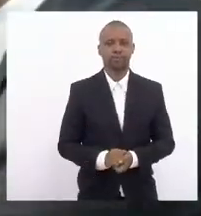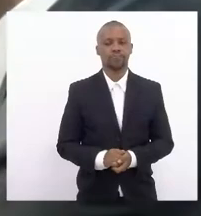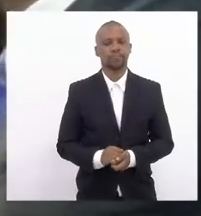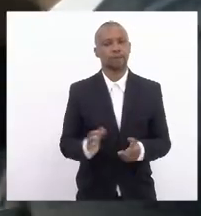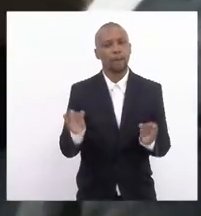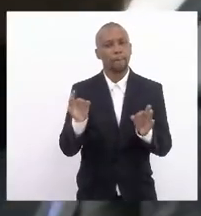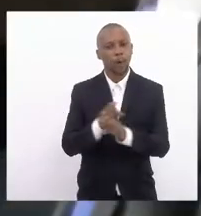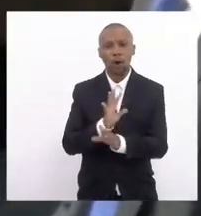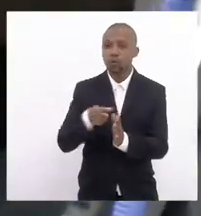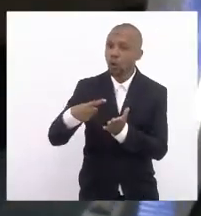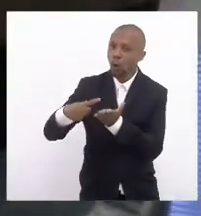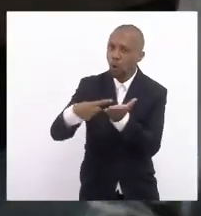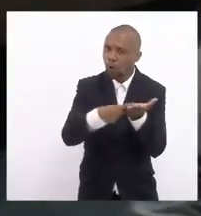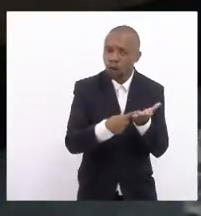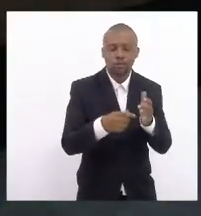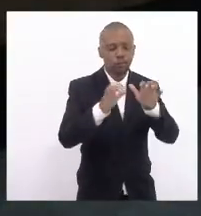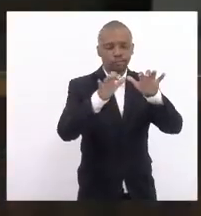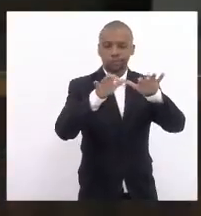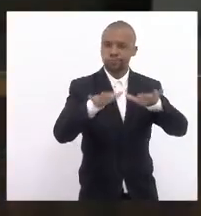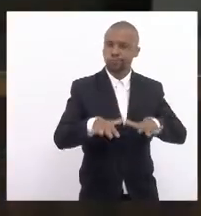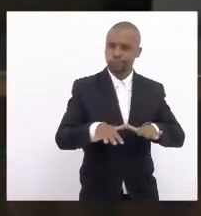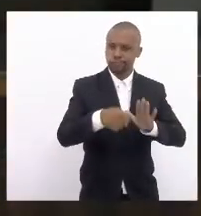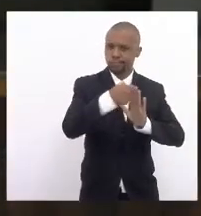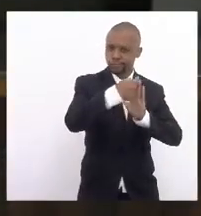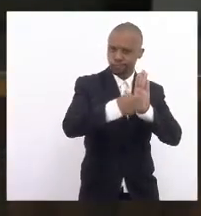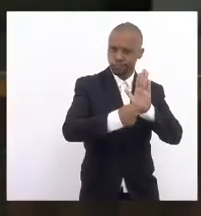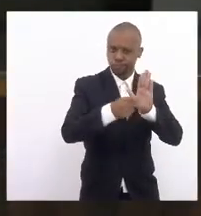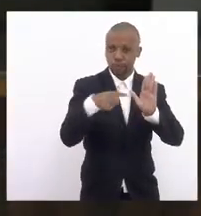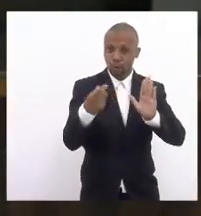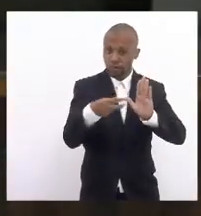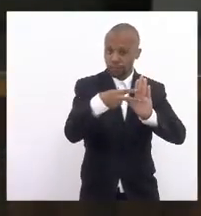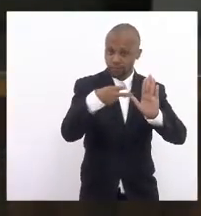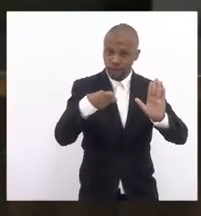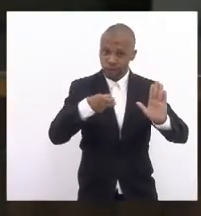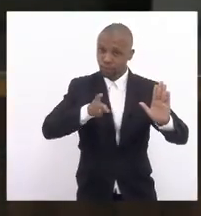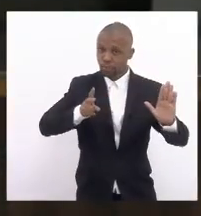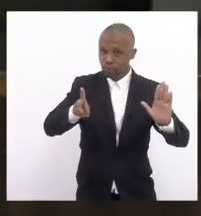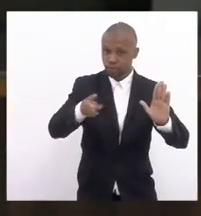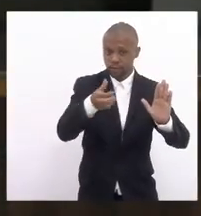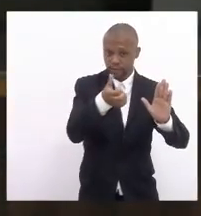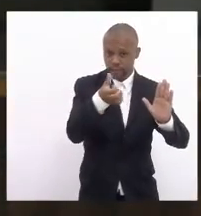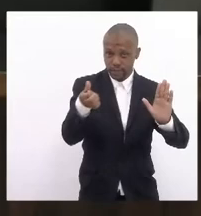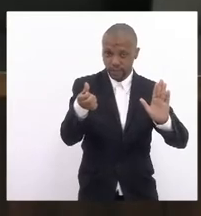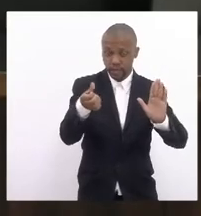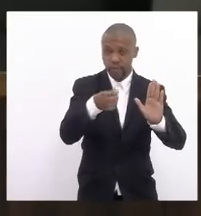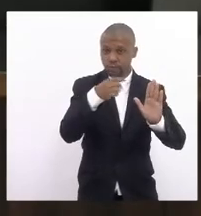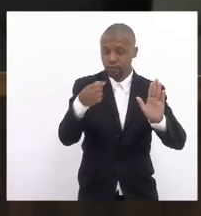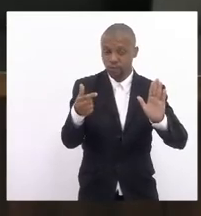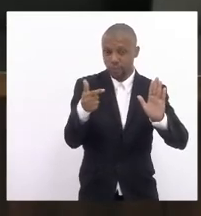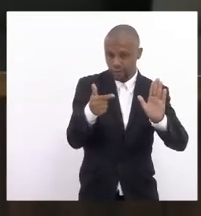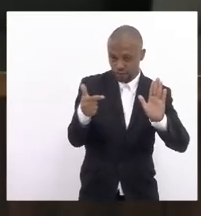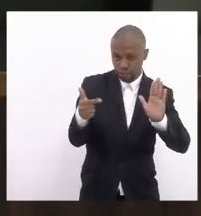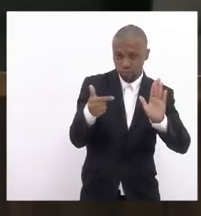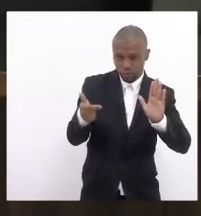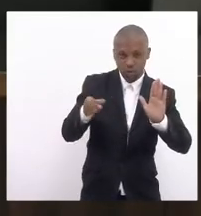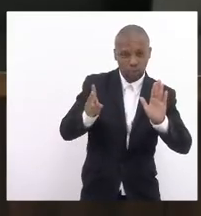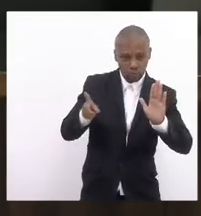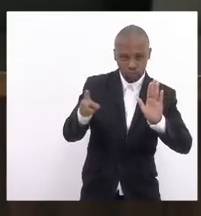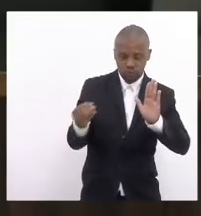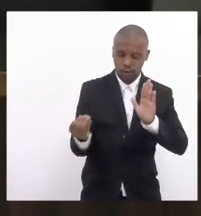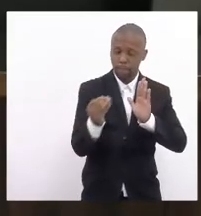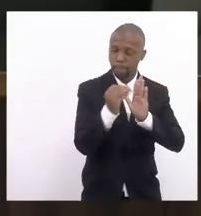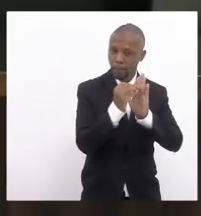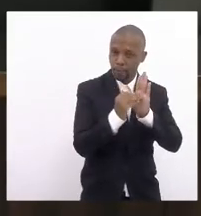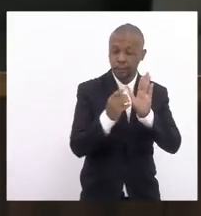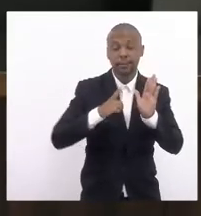acordo, eu vou preparar a redação. Então, esse vai ser mantido, né? 16 e 22. Ok? Então, com os